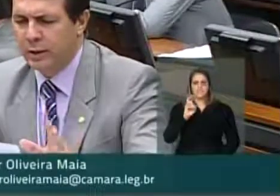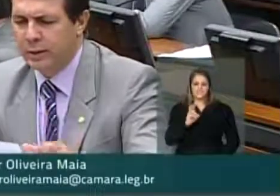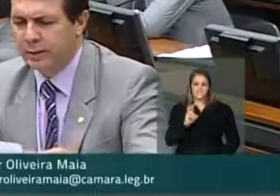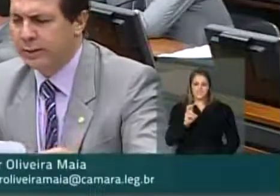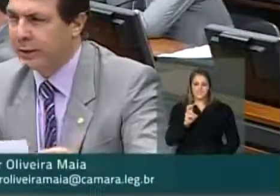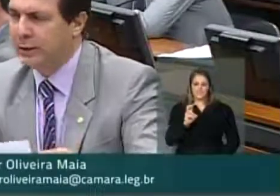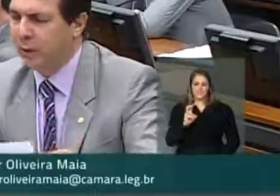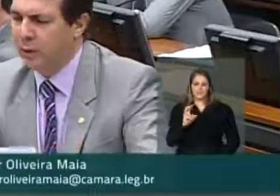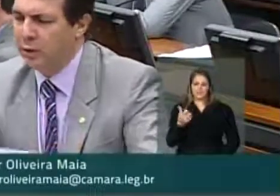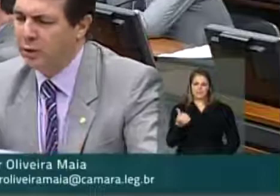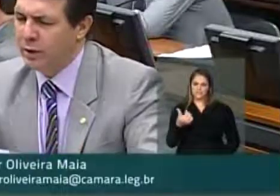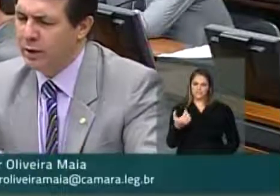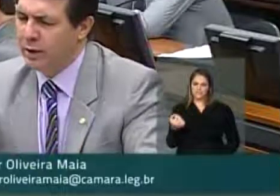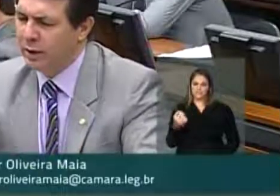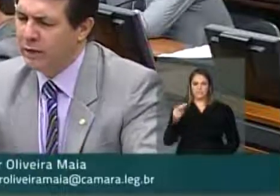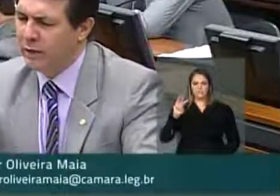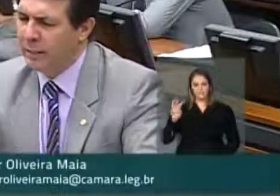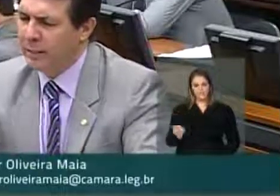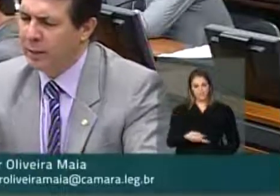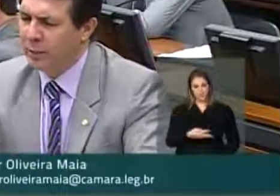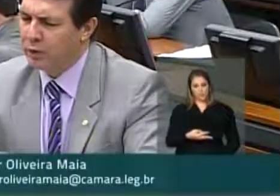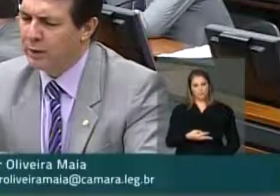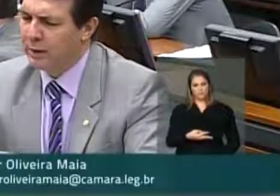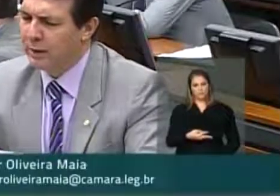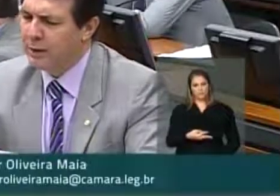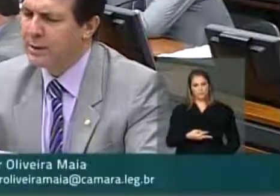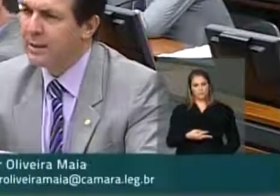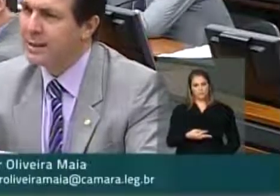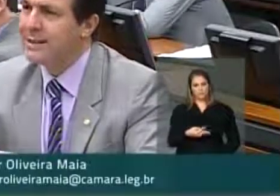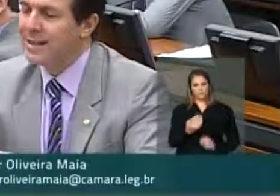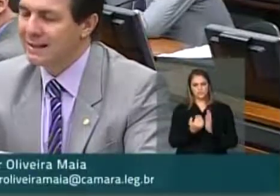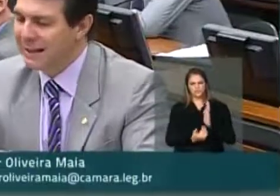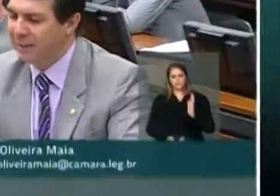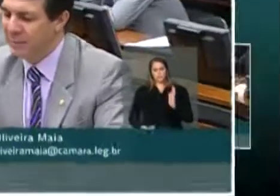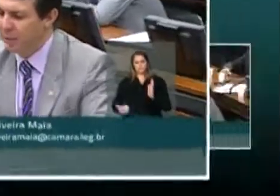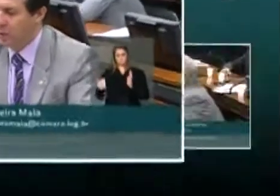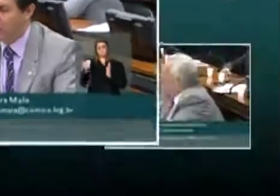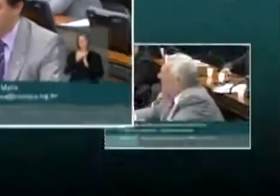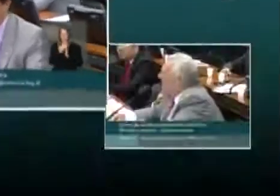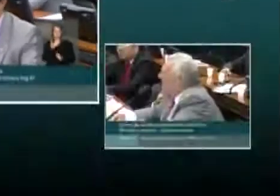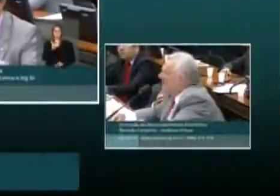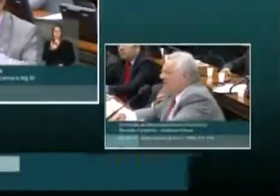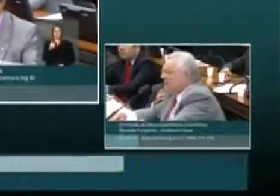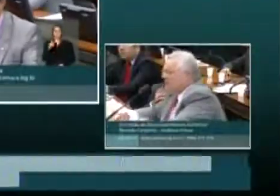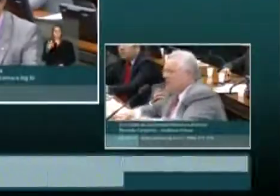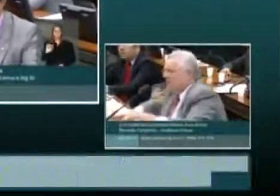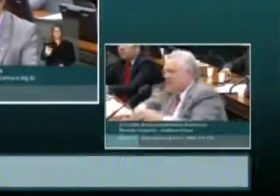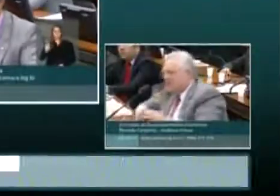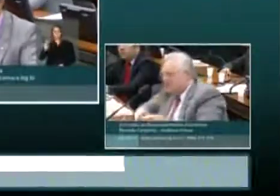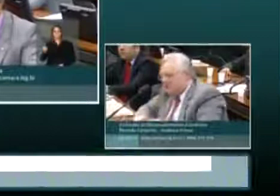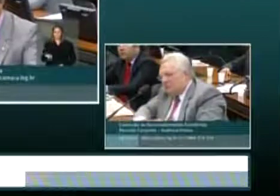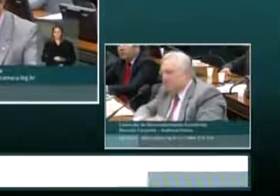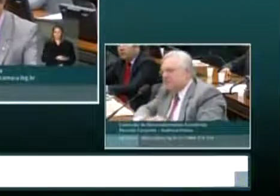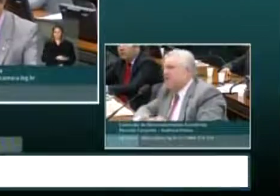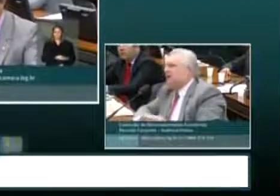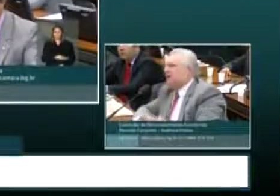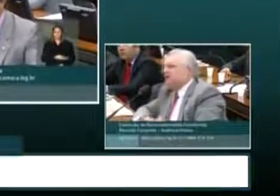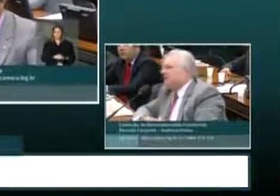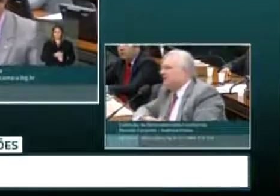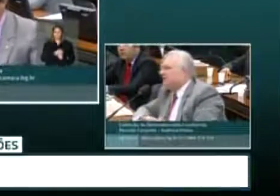560 milhões, que vai para aproximadamente 670 milhões ao longo de